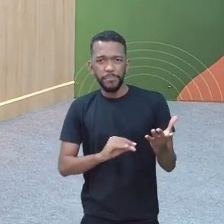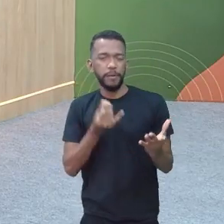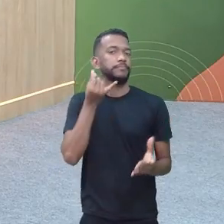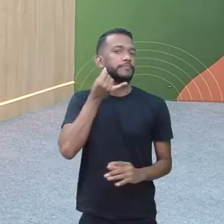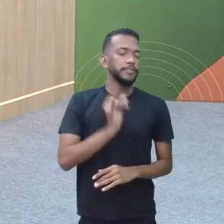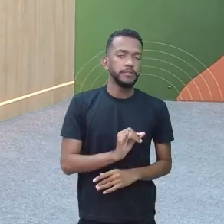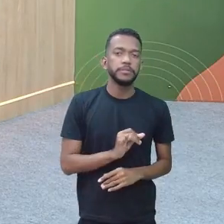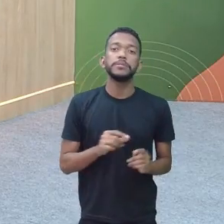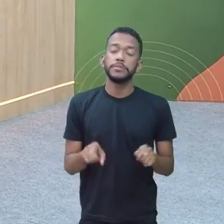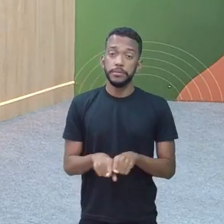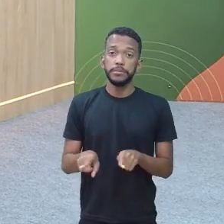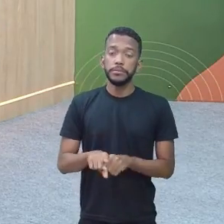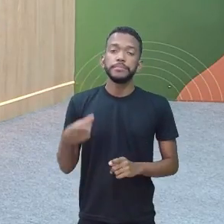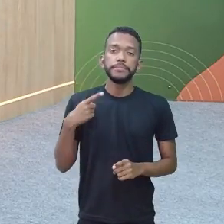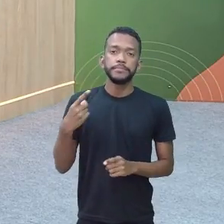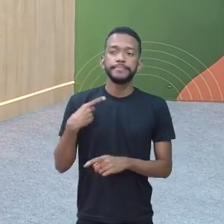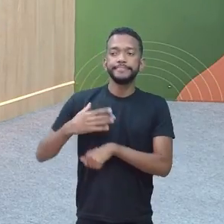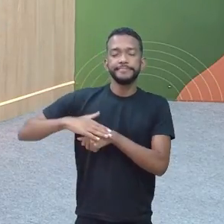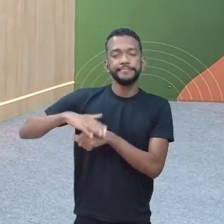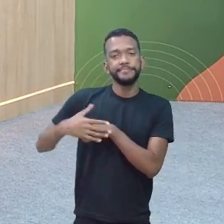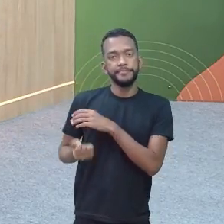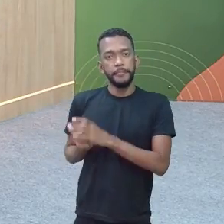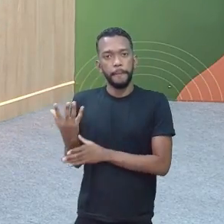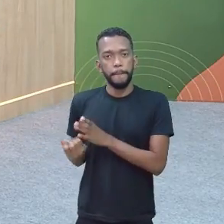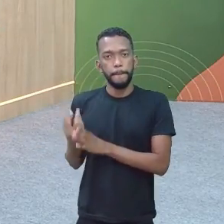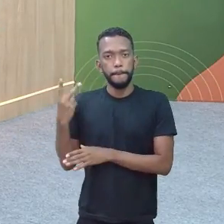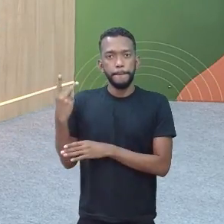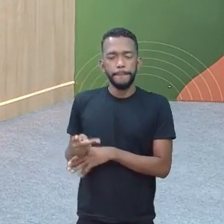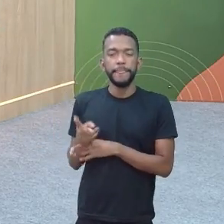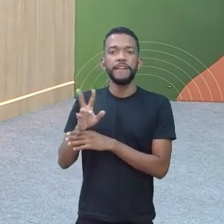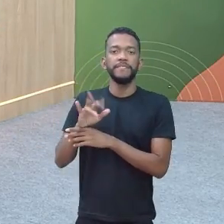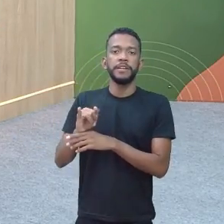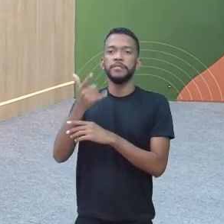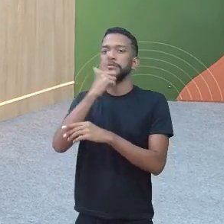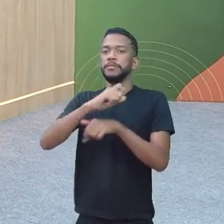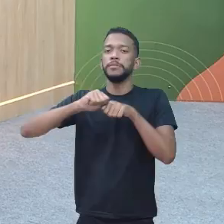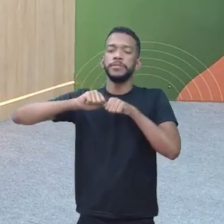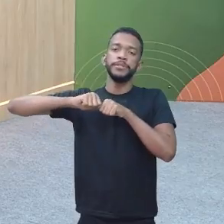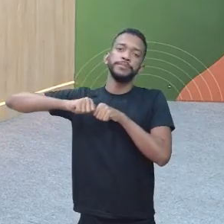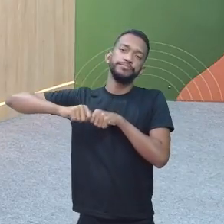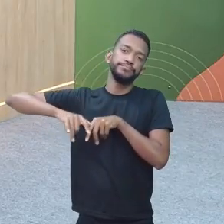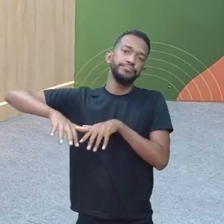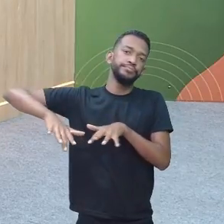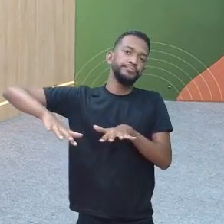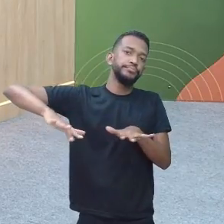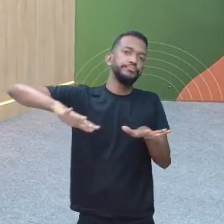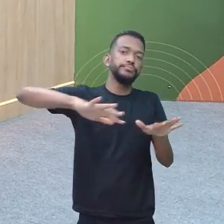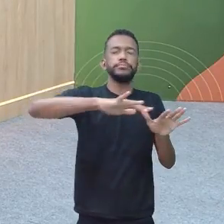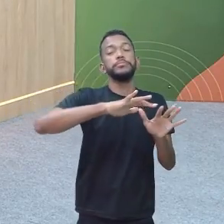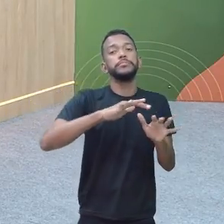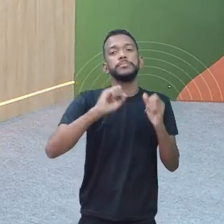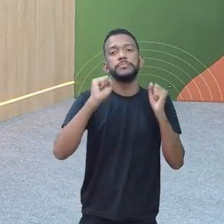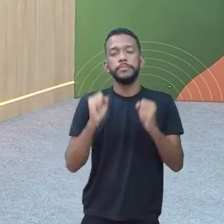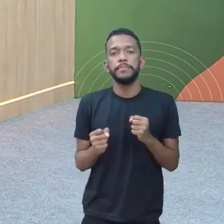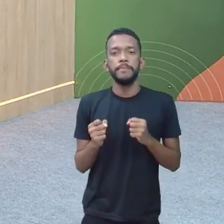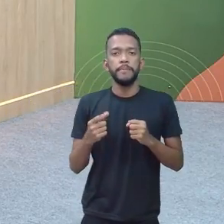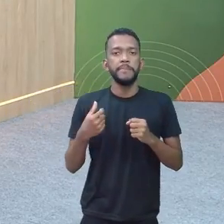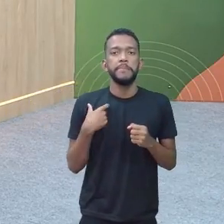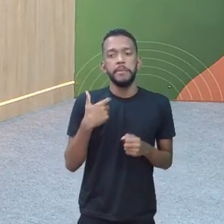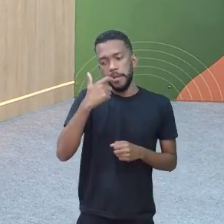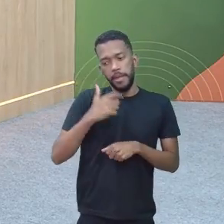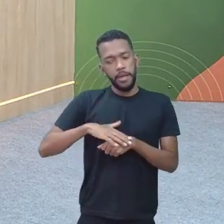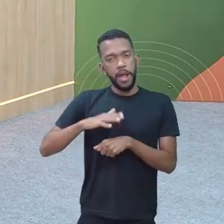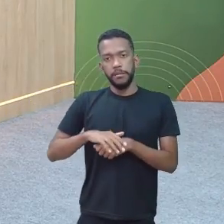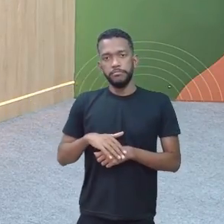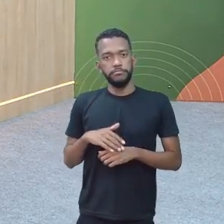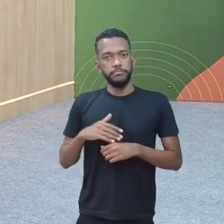ao contrário da sua produção, o conteúdo que essa pessoa fizer vai circular de forma, muitas vezes, sem a sua